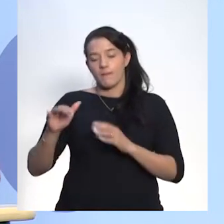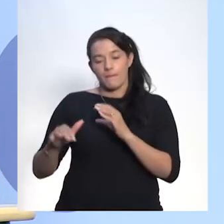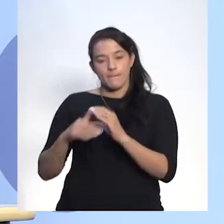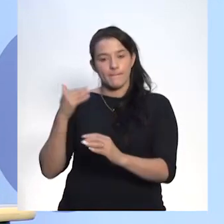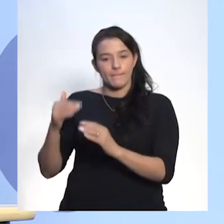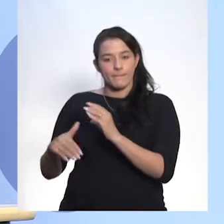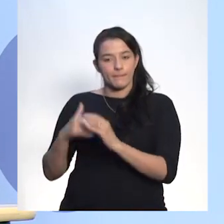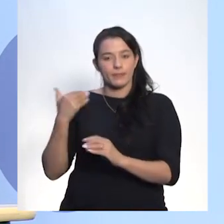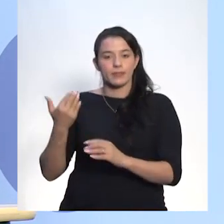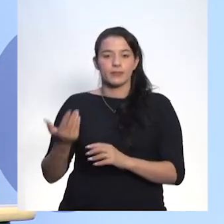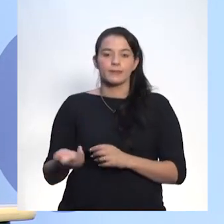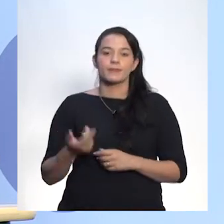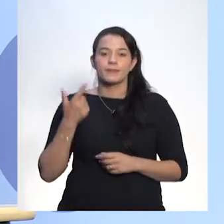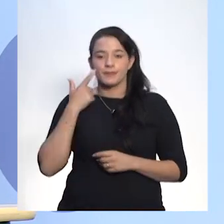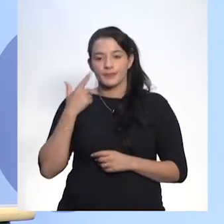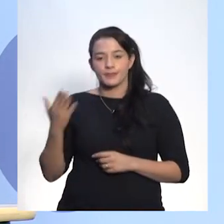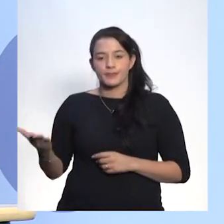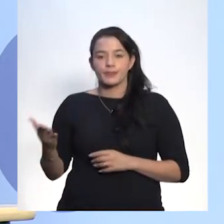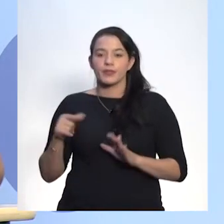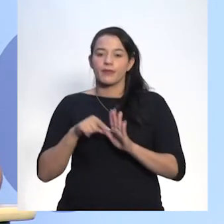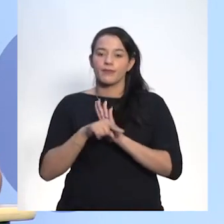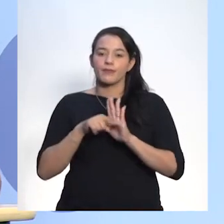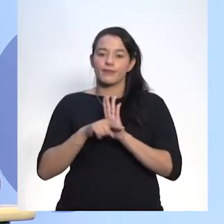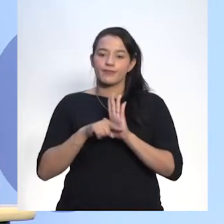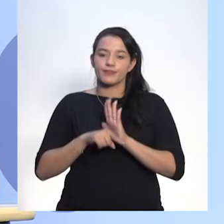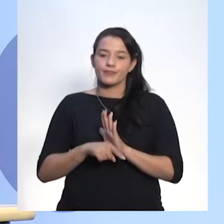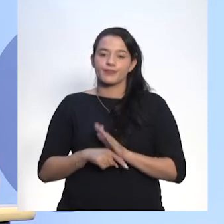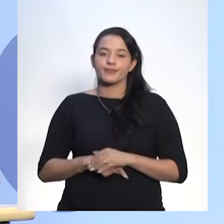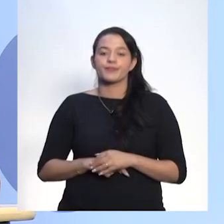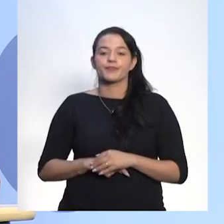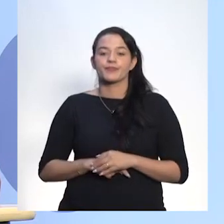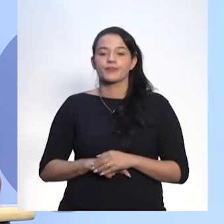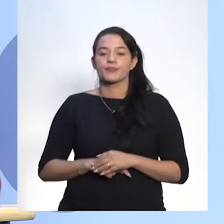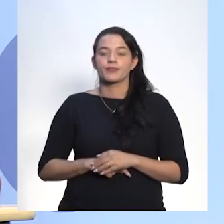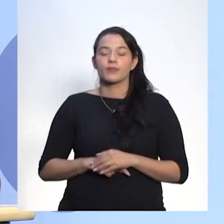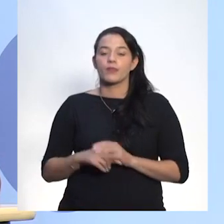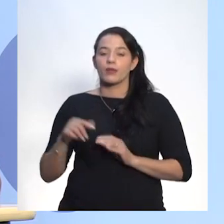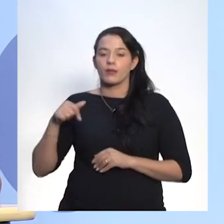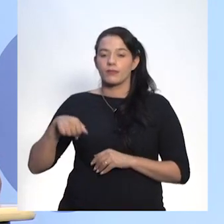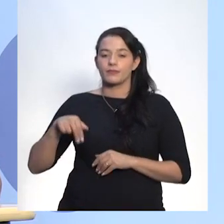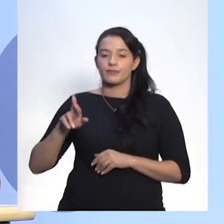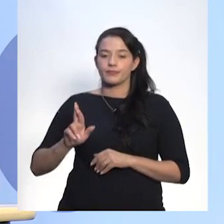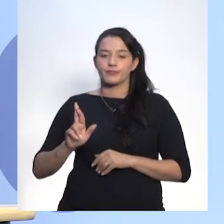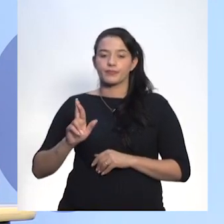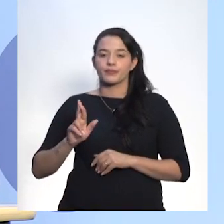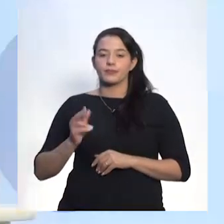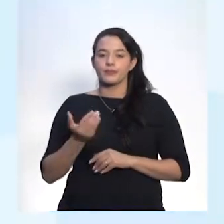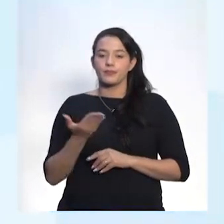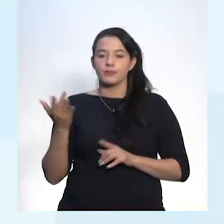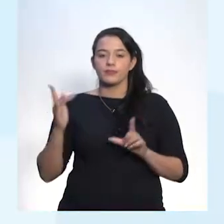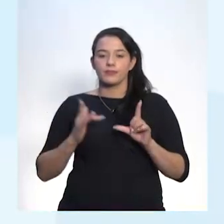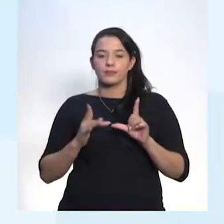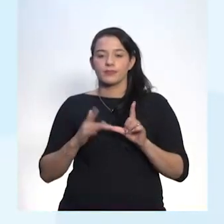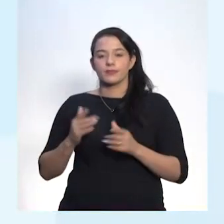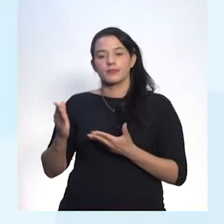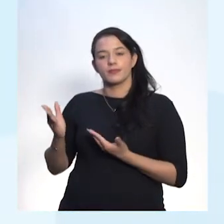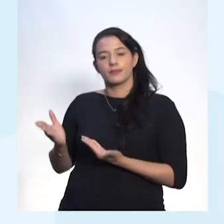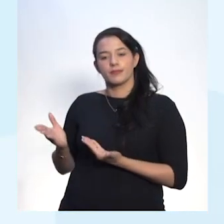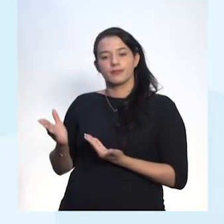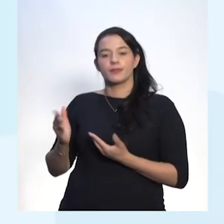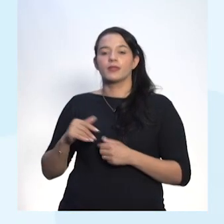para nós. Na tela está a avaliação da aula de hoje, o QR Code, onde você pode colocar